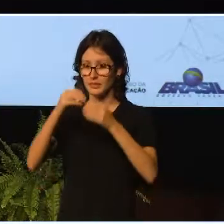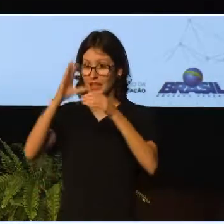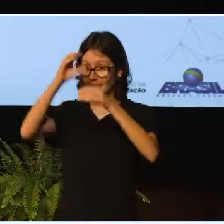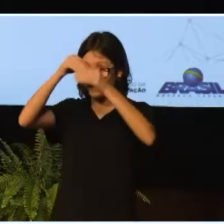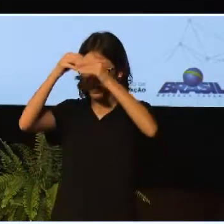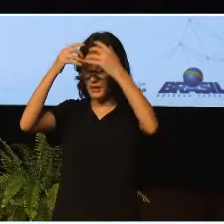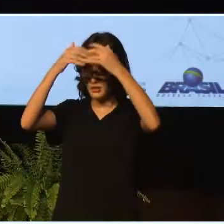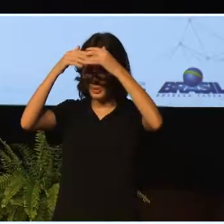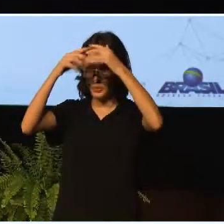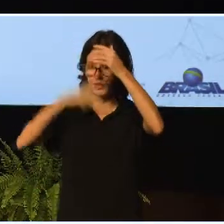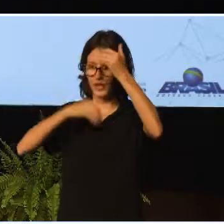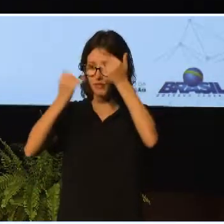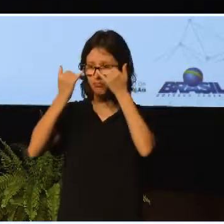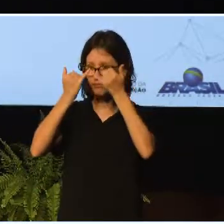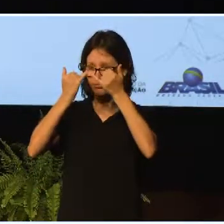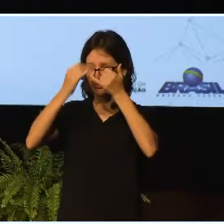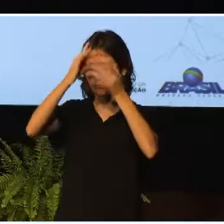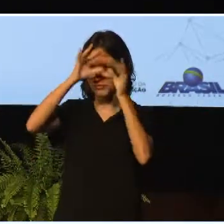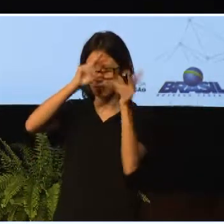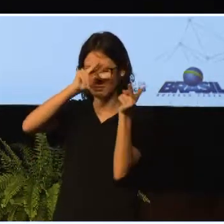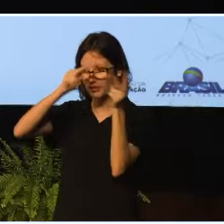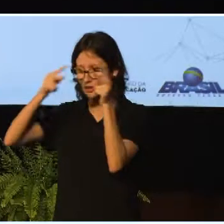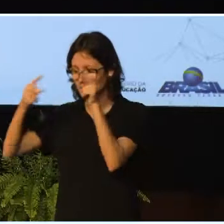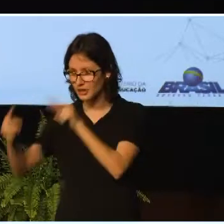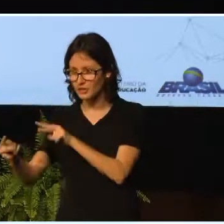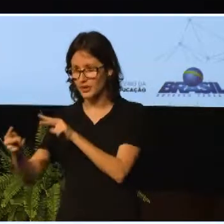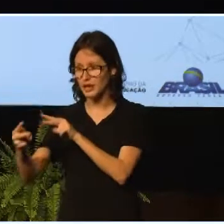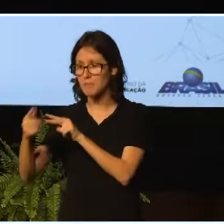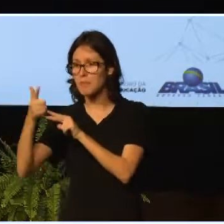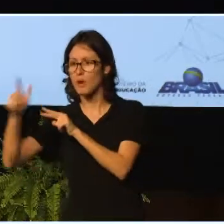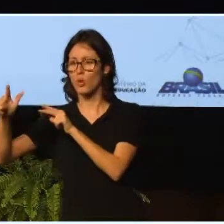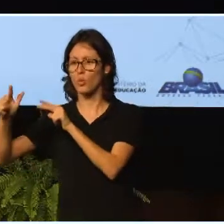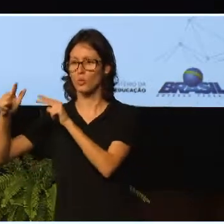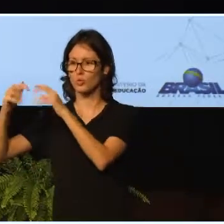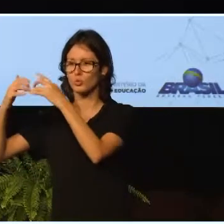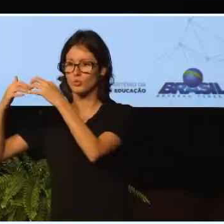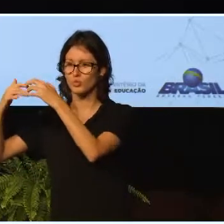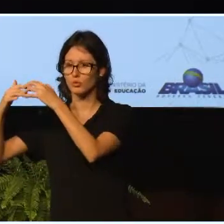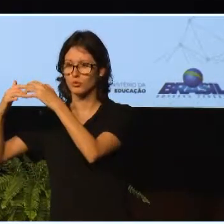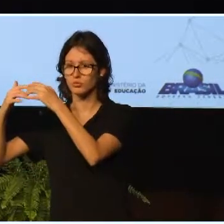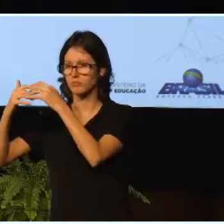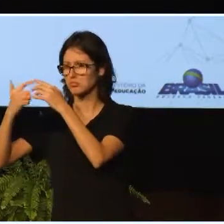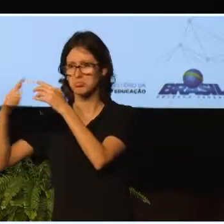desse cérebro aqui e transfere para um outro cérebro.